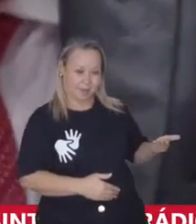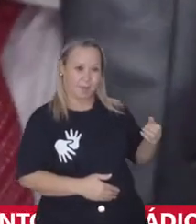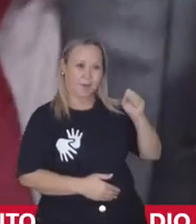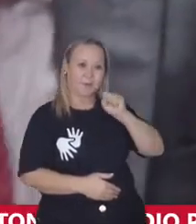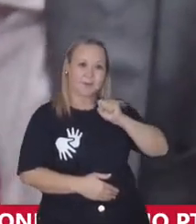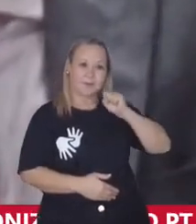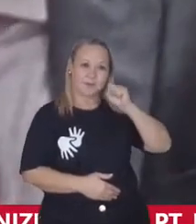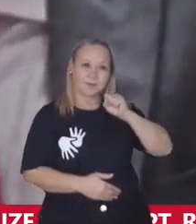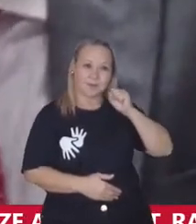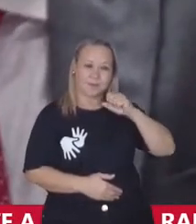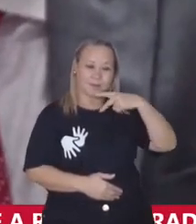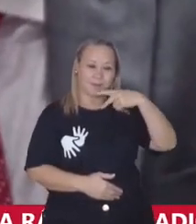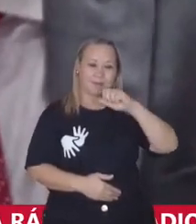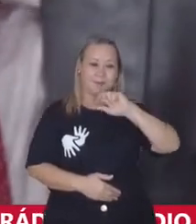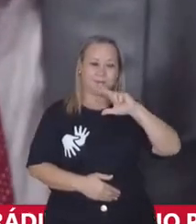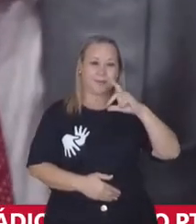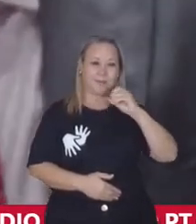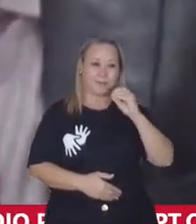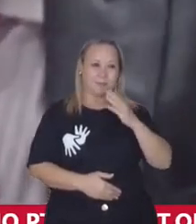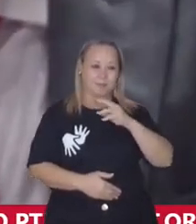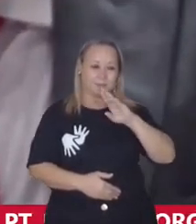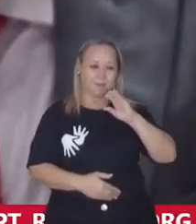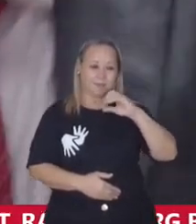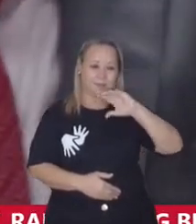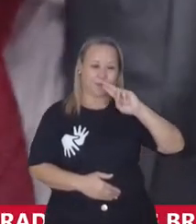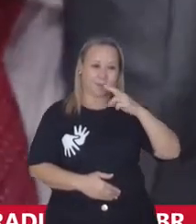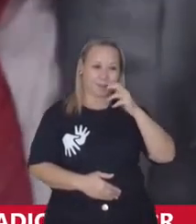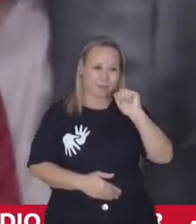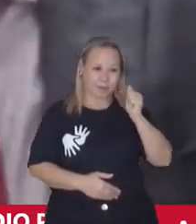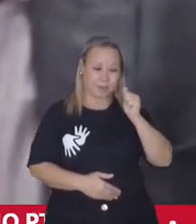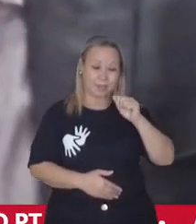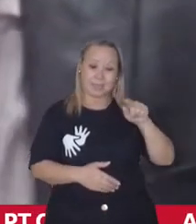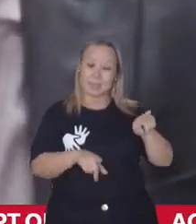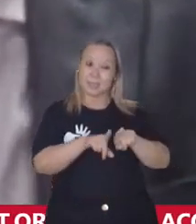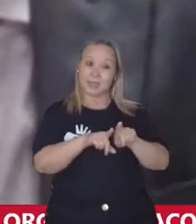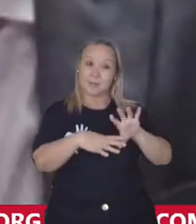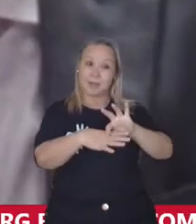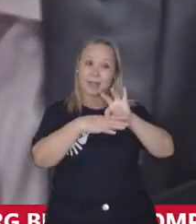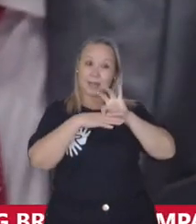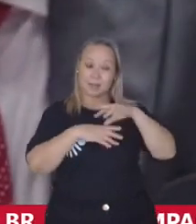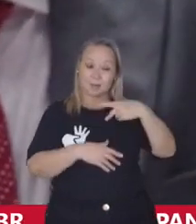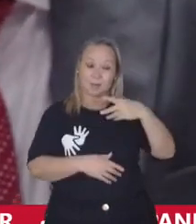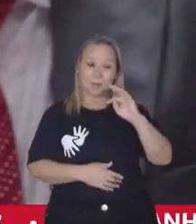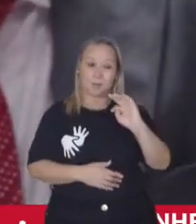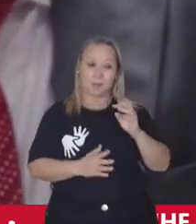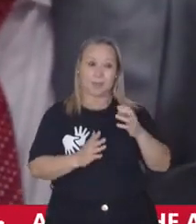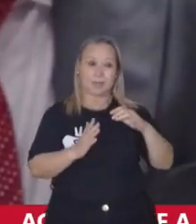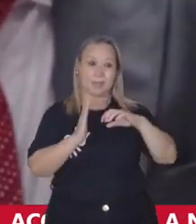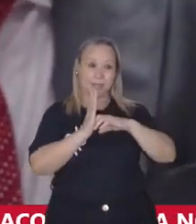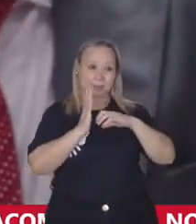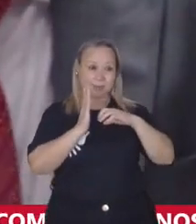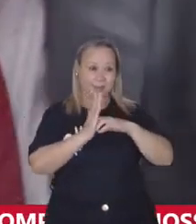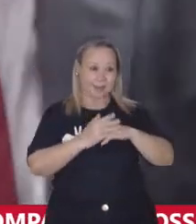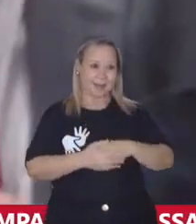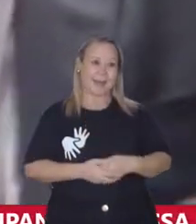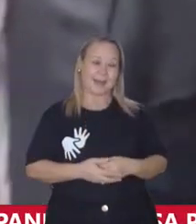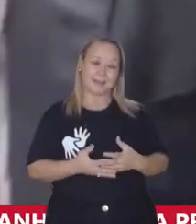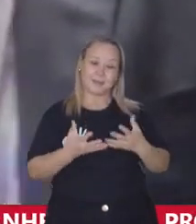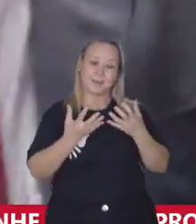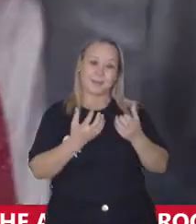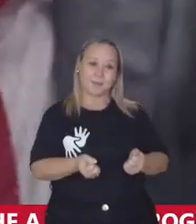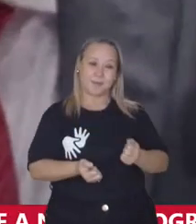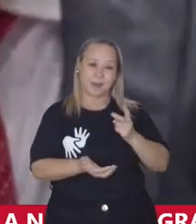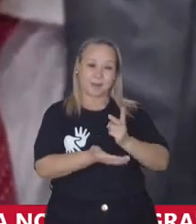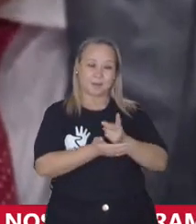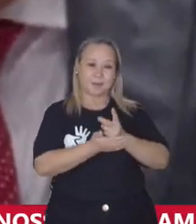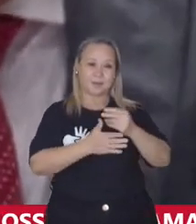senador, Paulo Rocha, que também é líder do PT no Senado e continuará